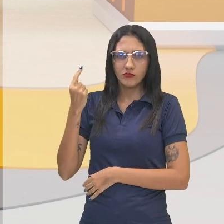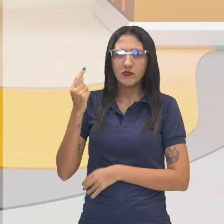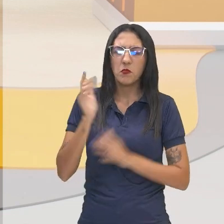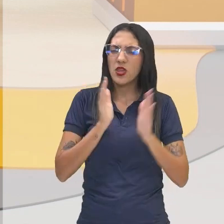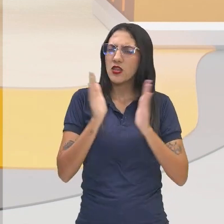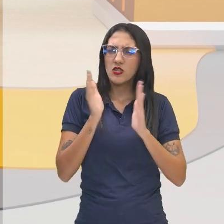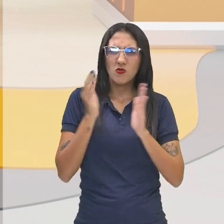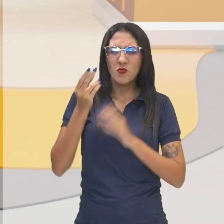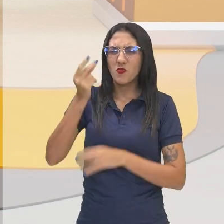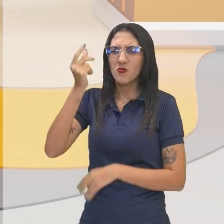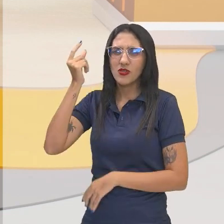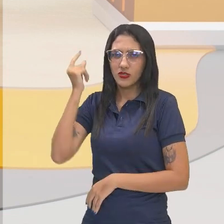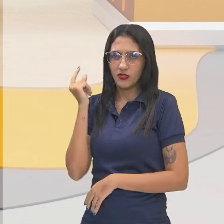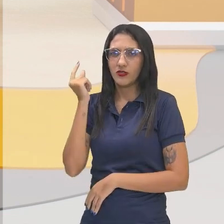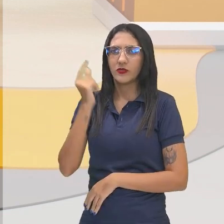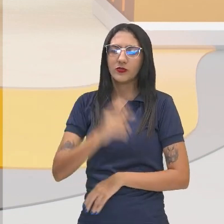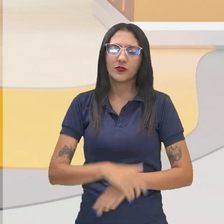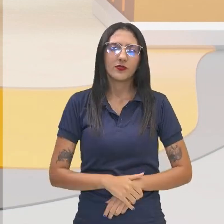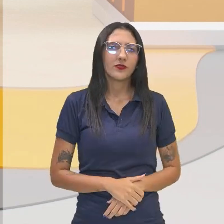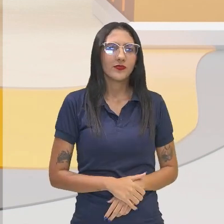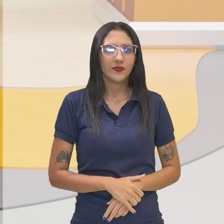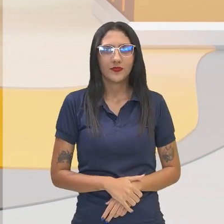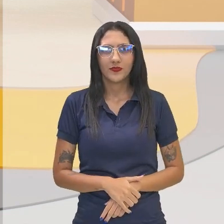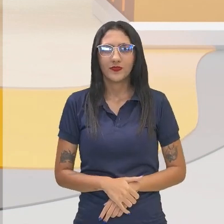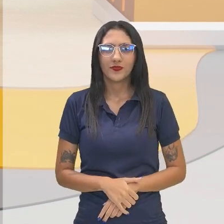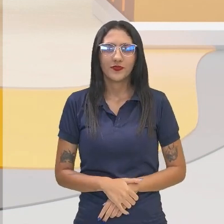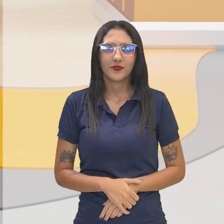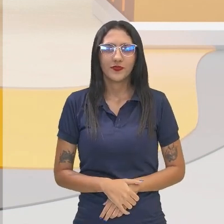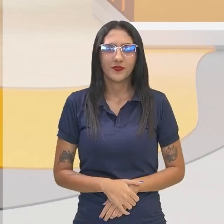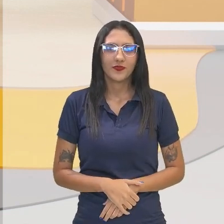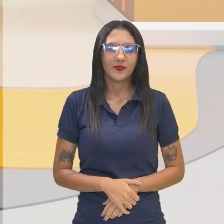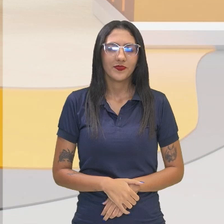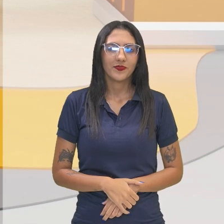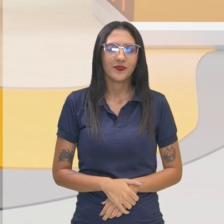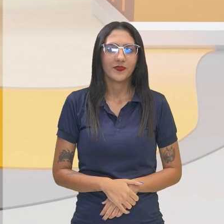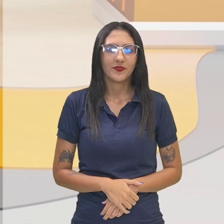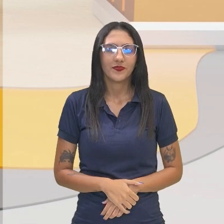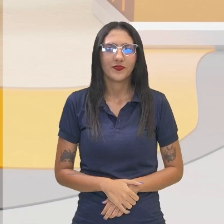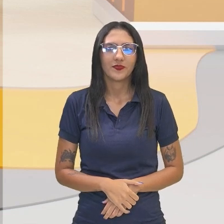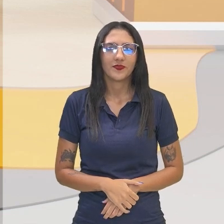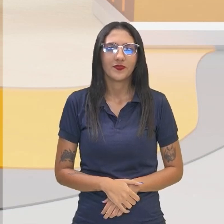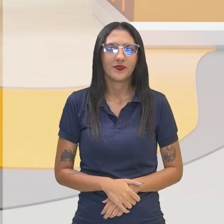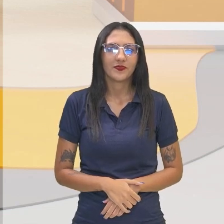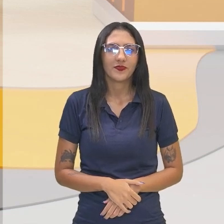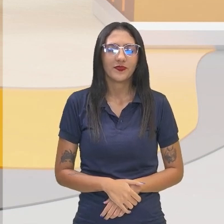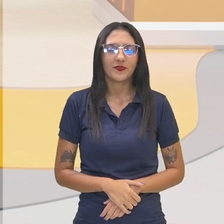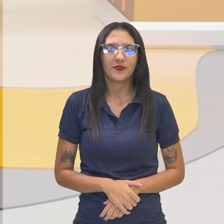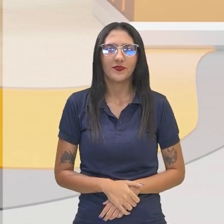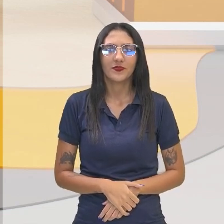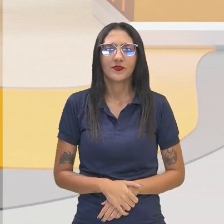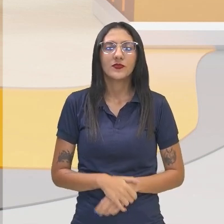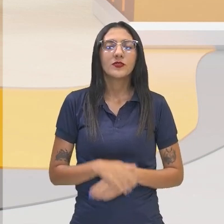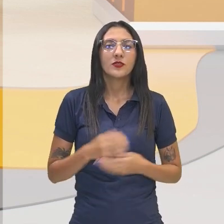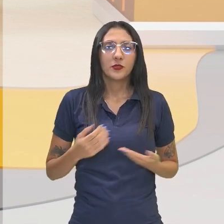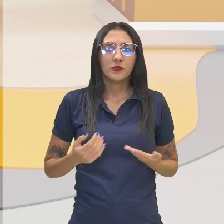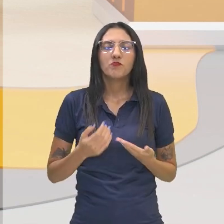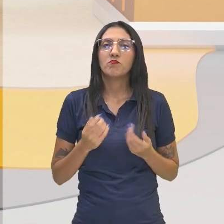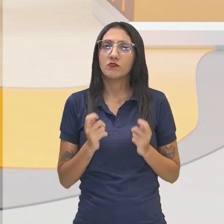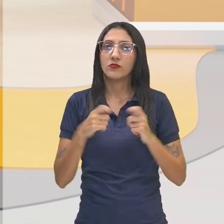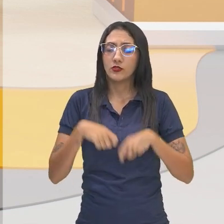histórico. Tá? E olha só, a gente pode